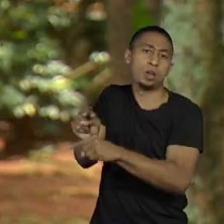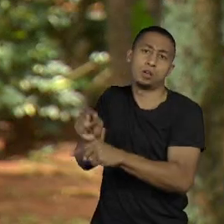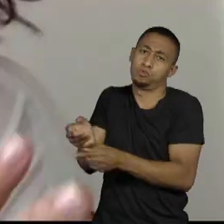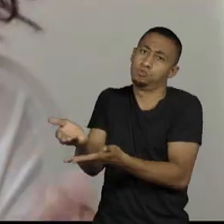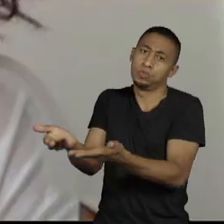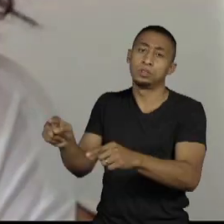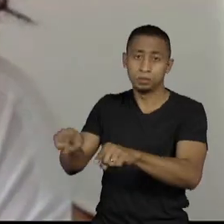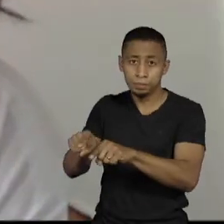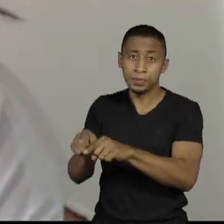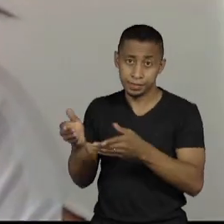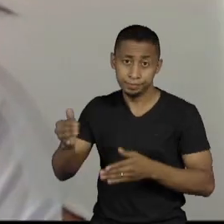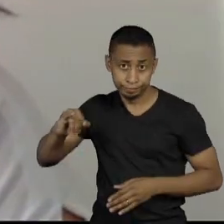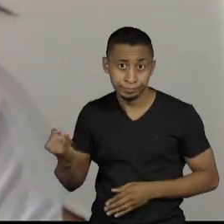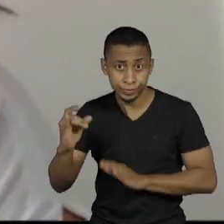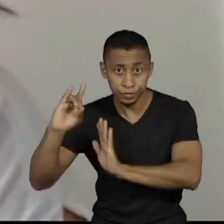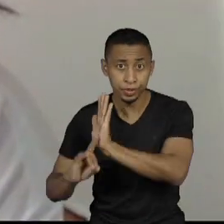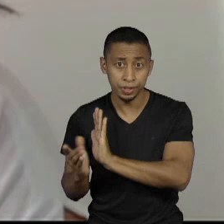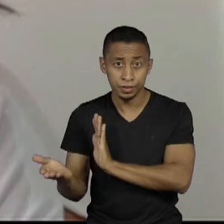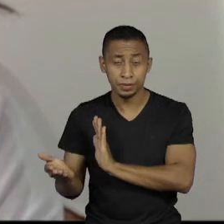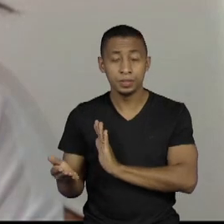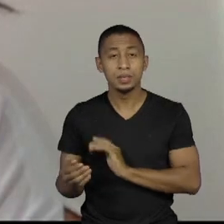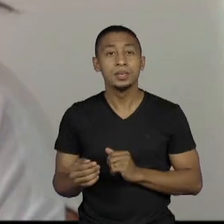recurso. Vão ser avaliados